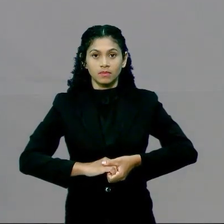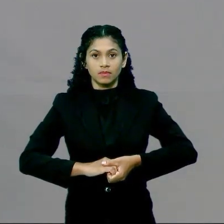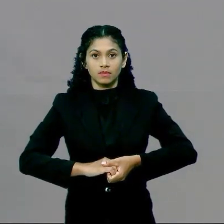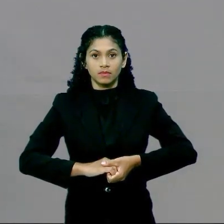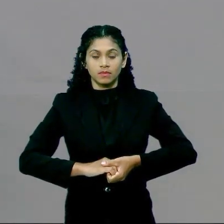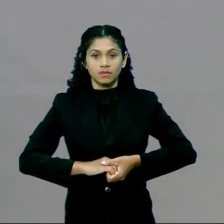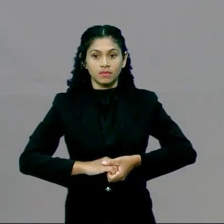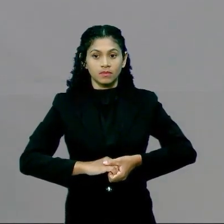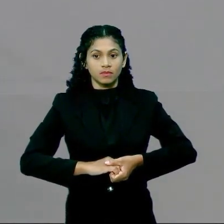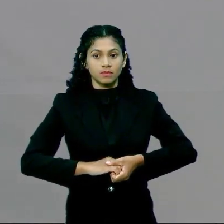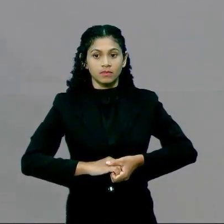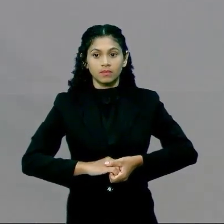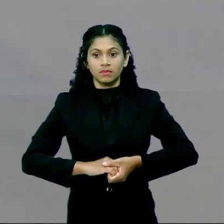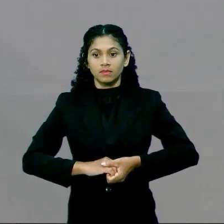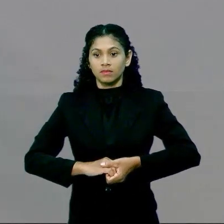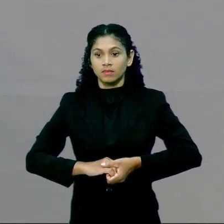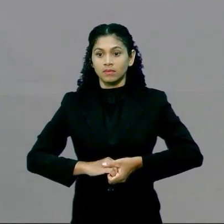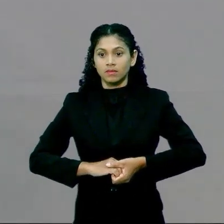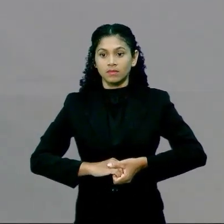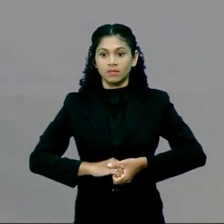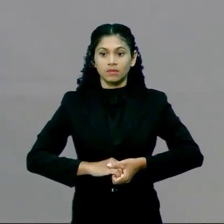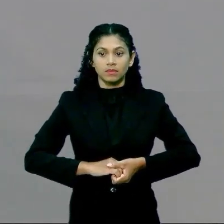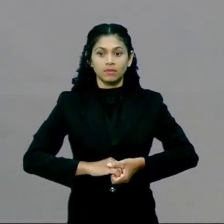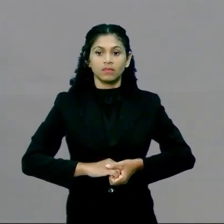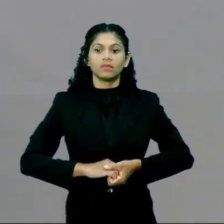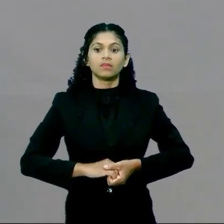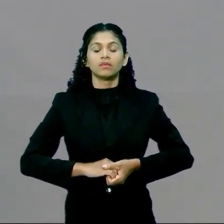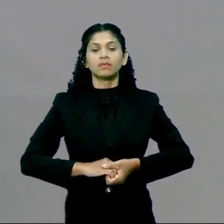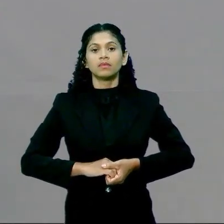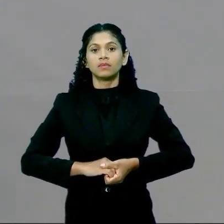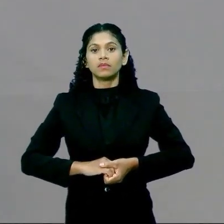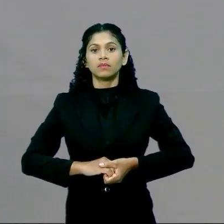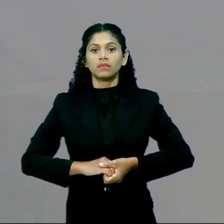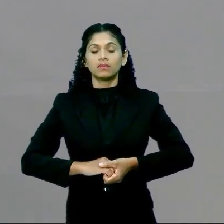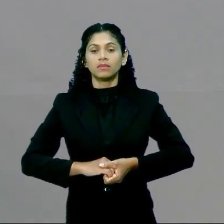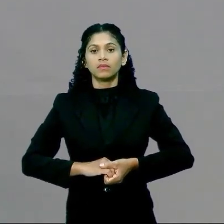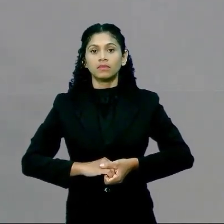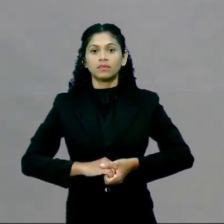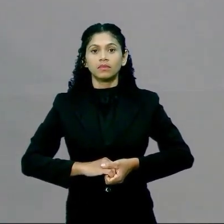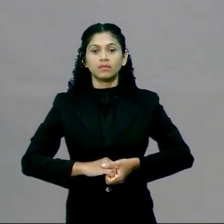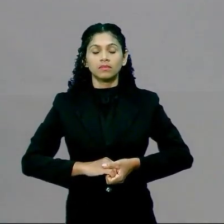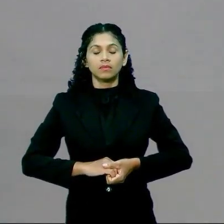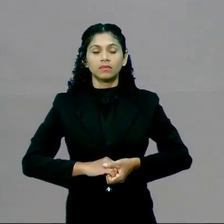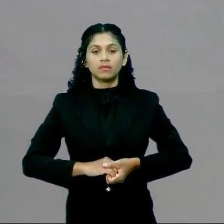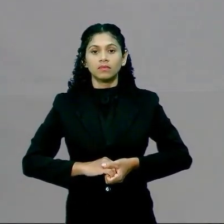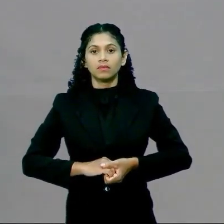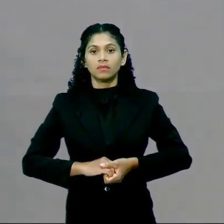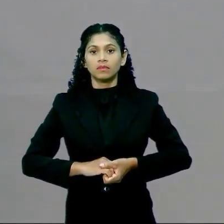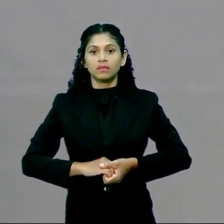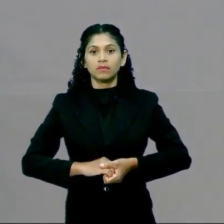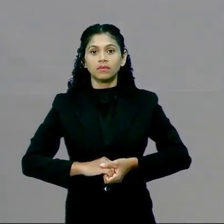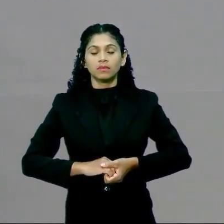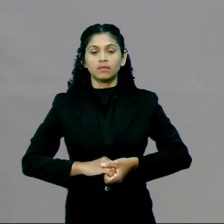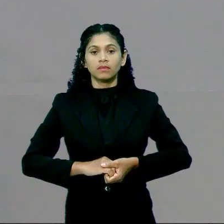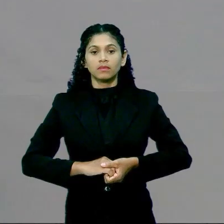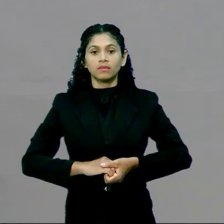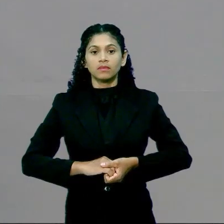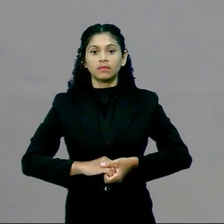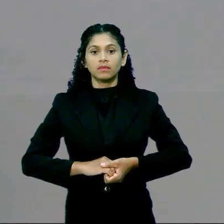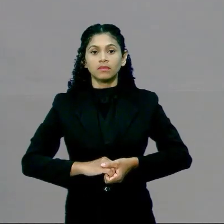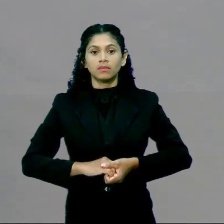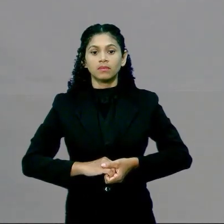Hola chicos y chicas, ¿qué tal? ¿Todo bien? Sean bienvenidos a más una clase de español. Yo soy Daniel, maestro de